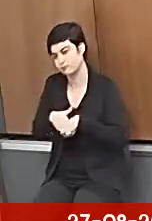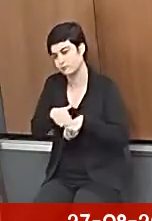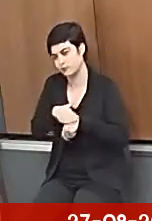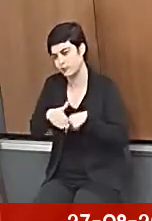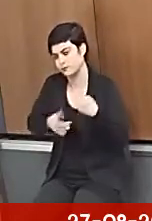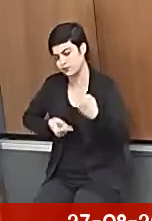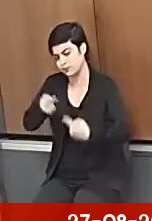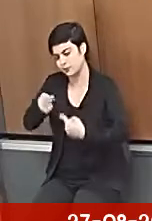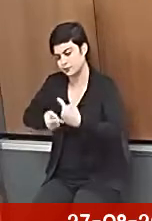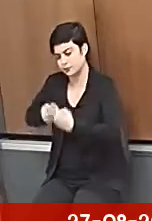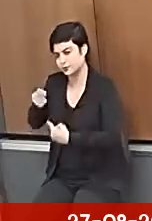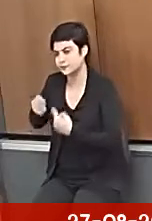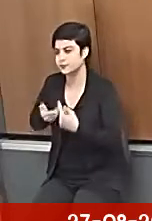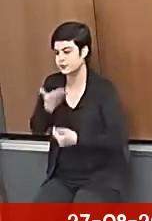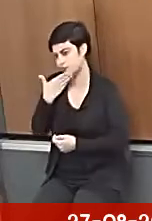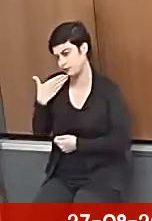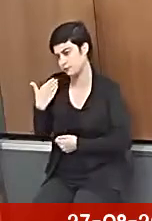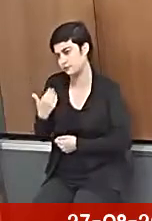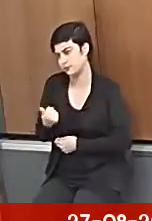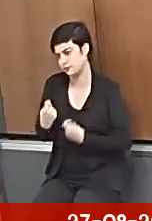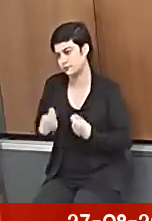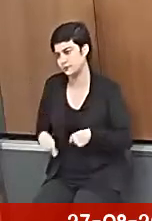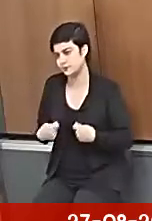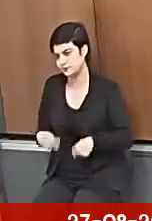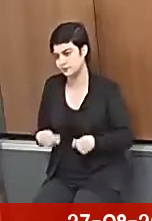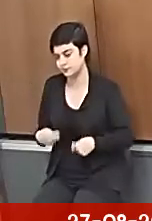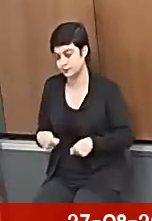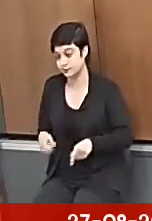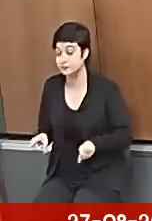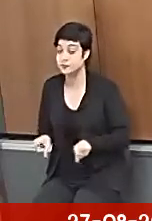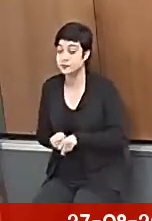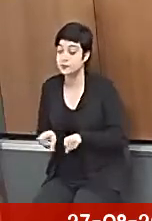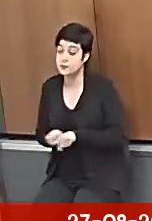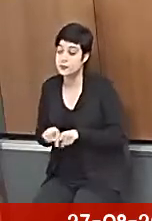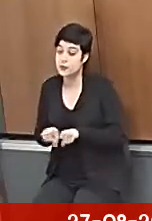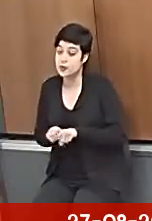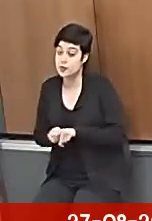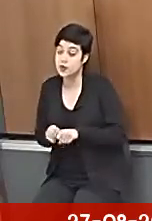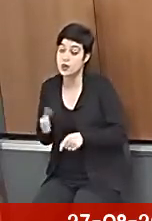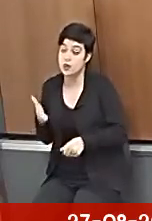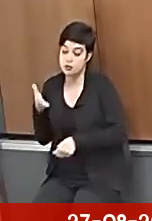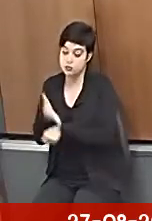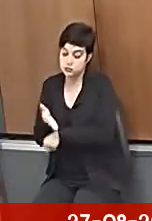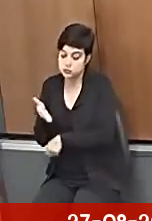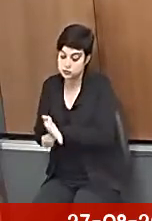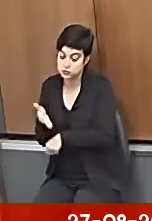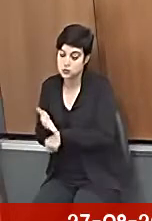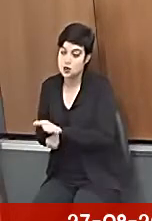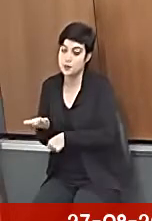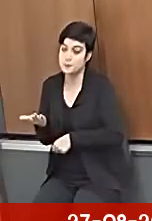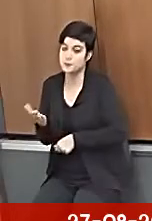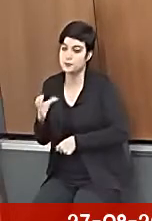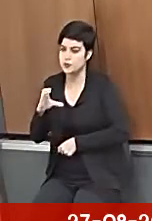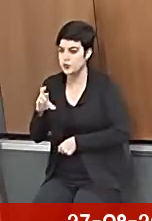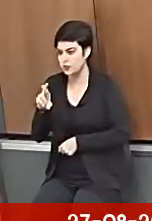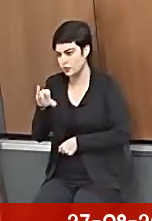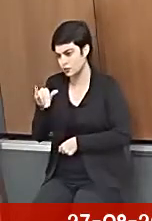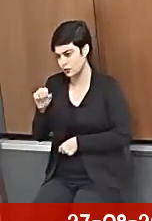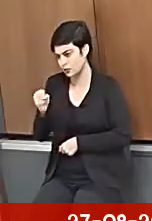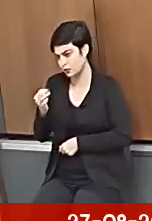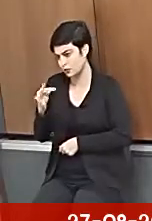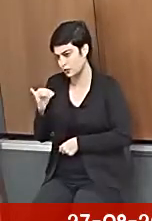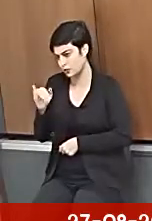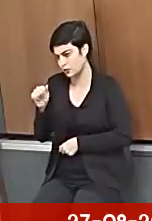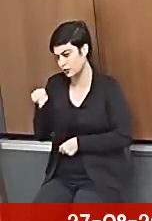discutido porque não aprimorado né como outros também a questão do acesso o cristiano vai me permitir que o disco não